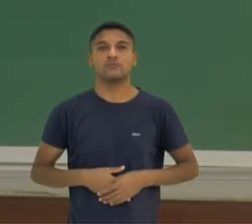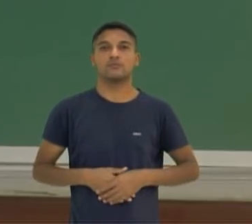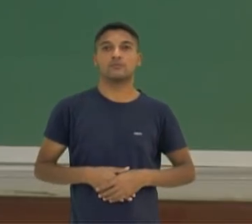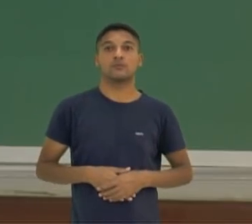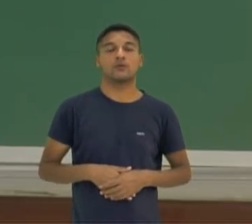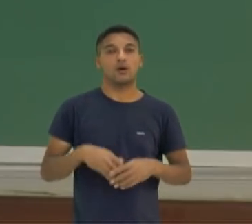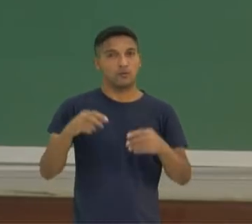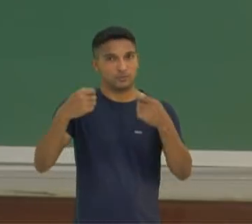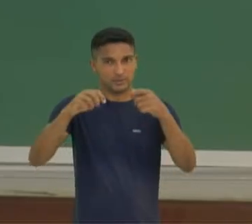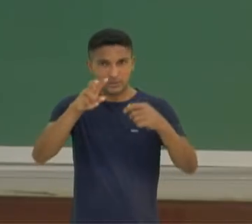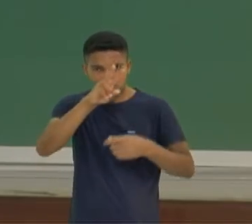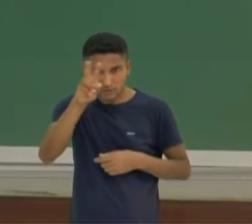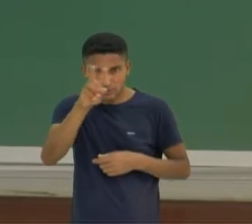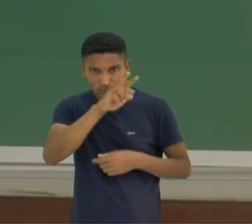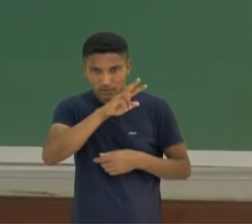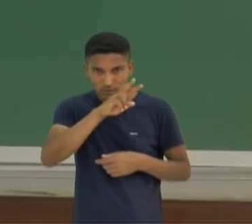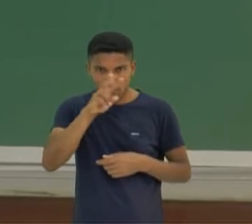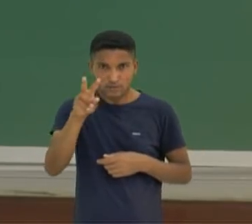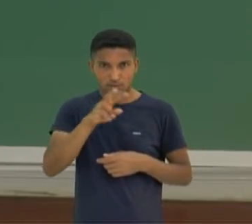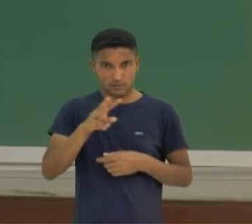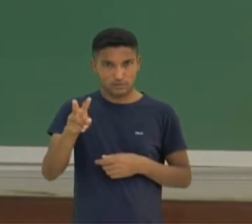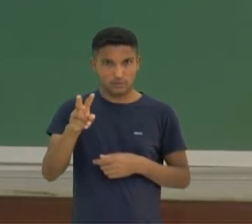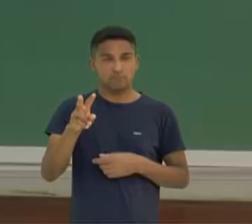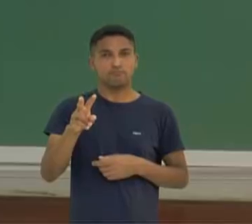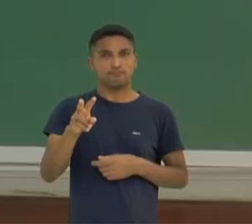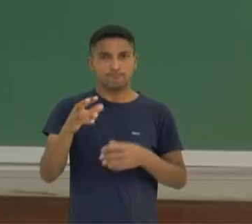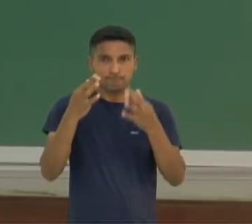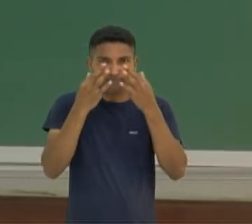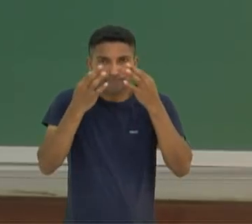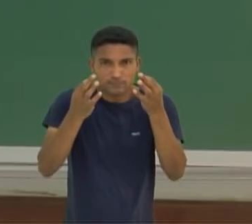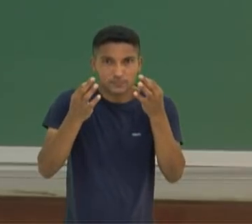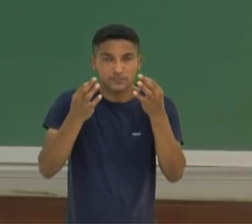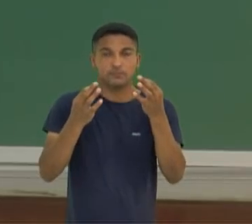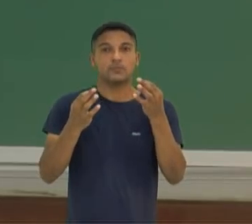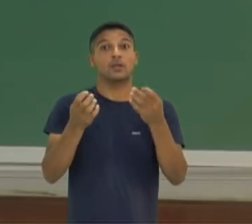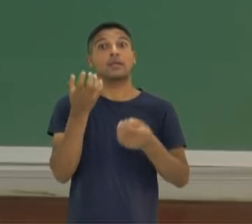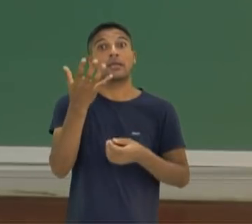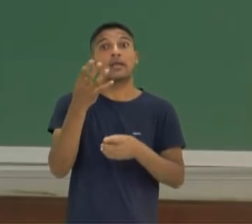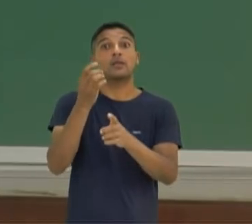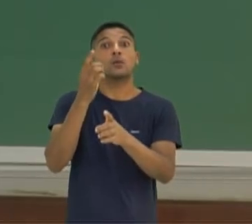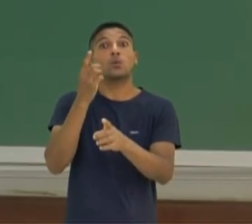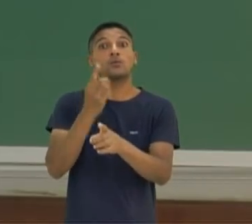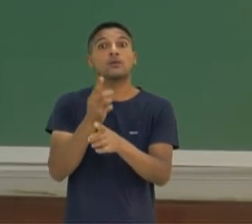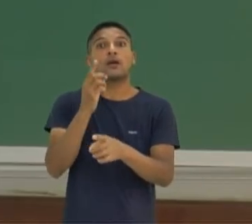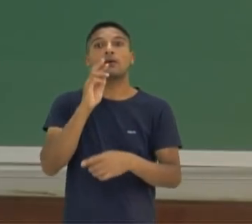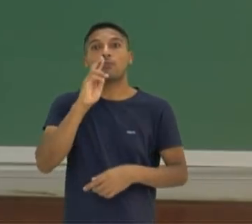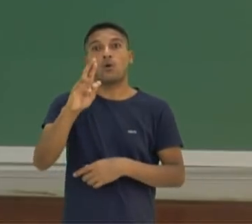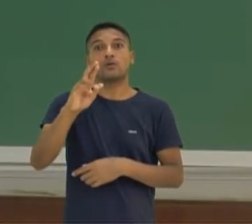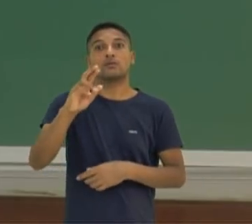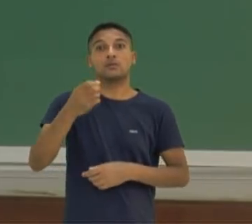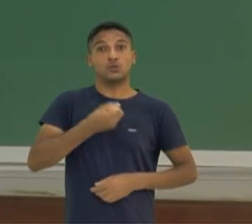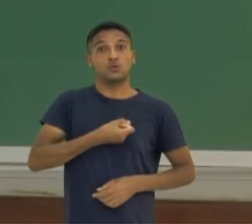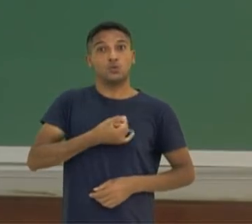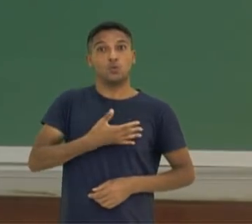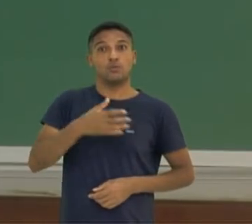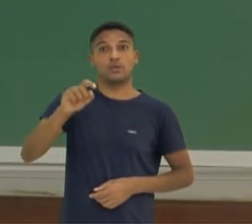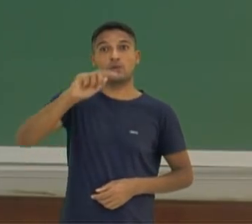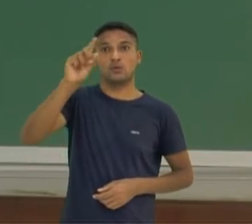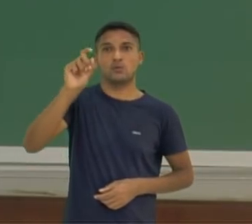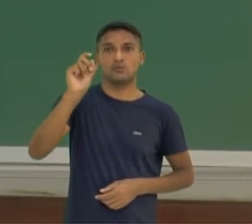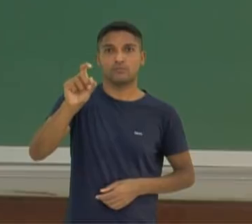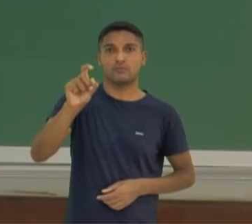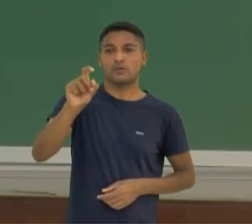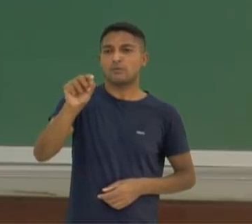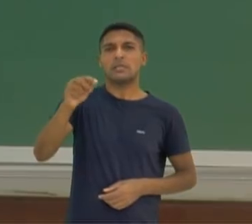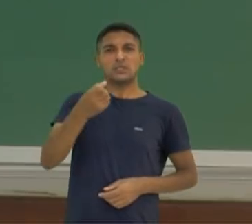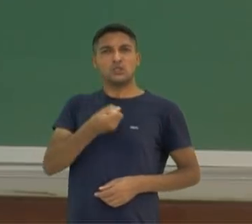que analisar bem a nossa questão. Eu quero descobrir um número, mas eu não sei quem que é esse